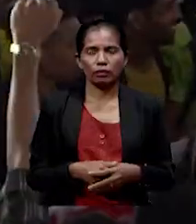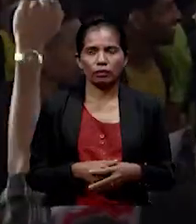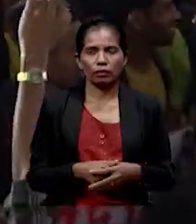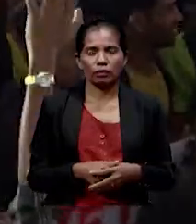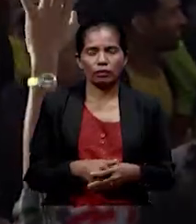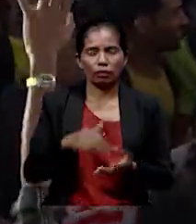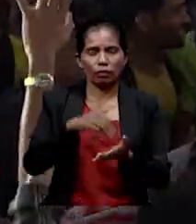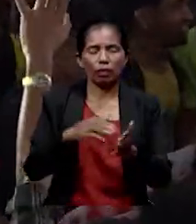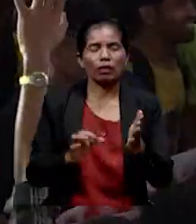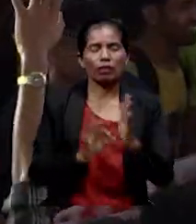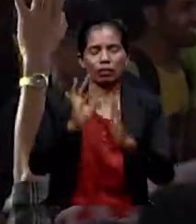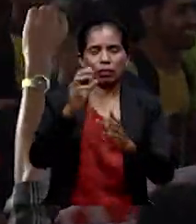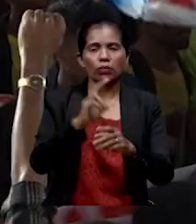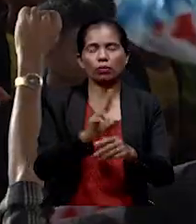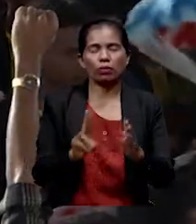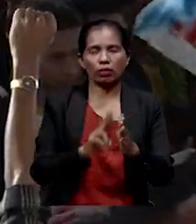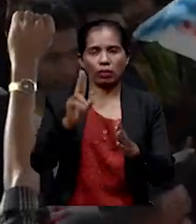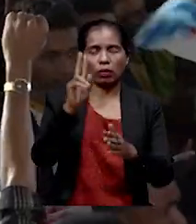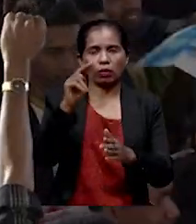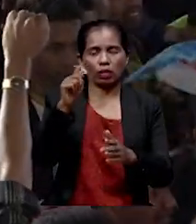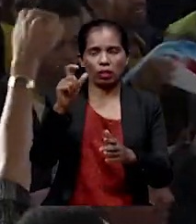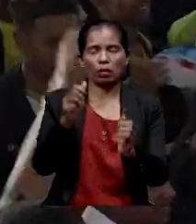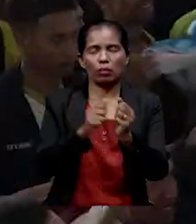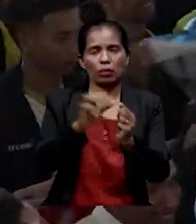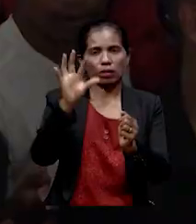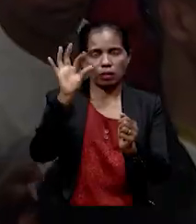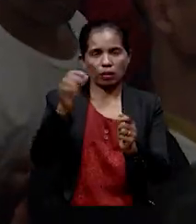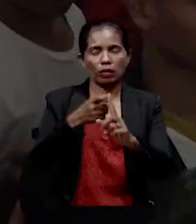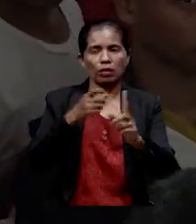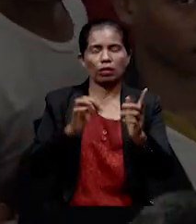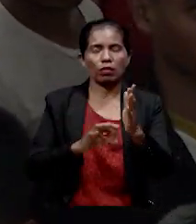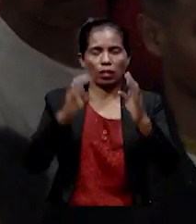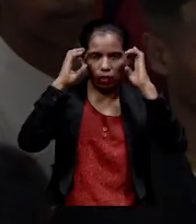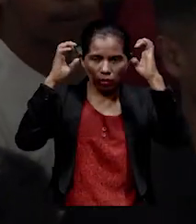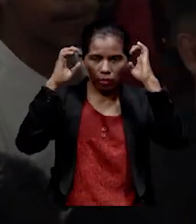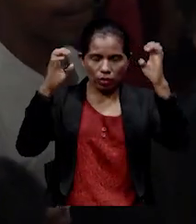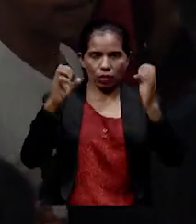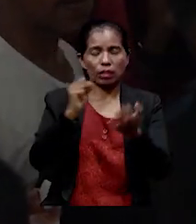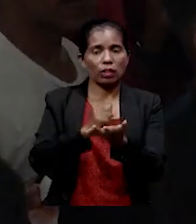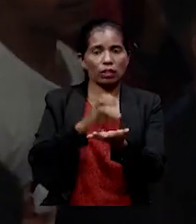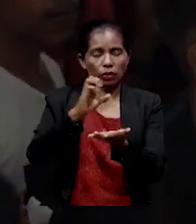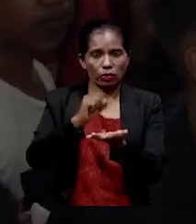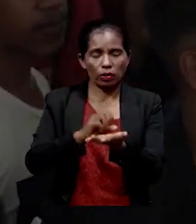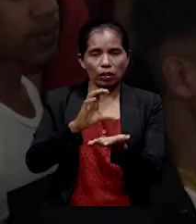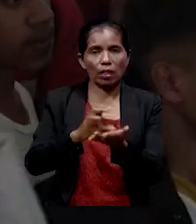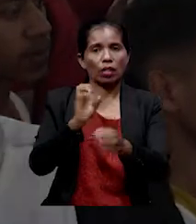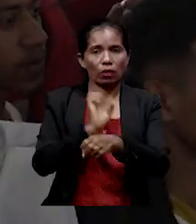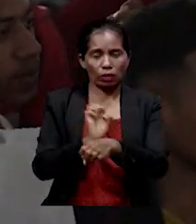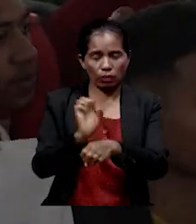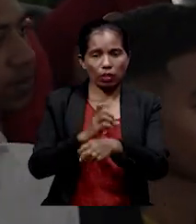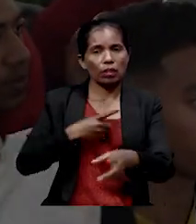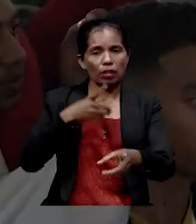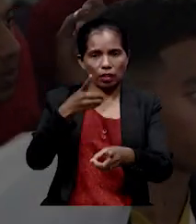Total fakultade iha Universidade Nasional Timor Leste ha mutuk sia komposto husi fakultade edukasong, ciências sosiais, ekonomia,